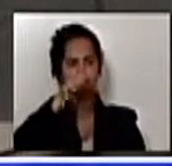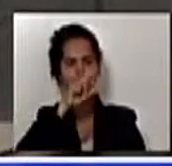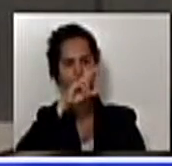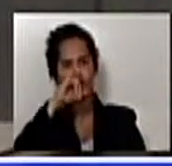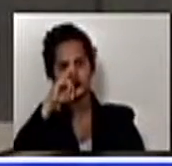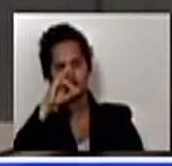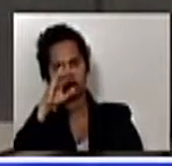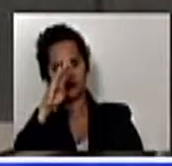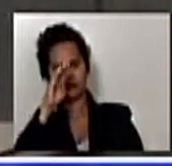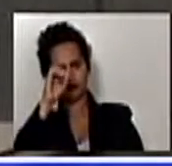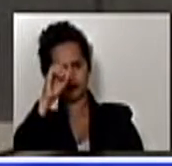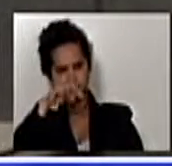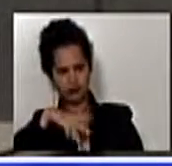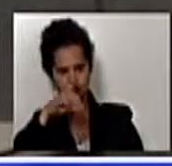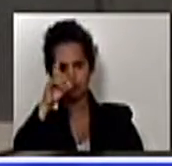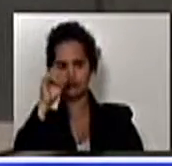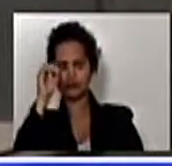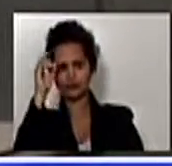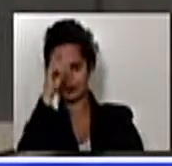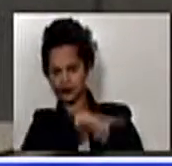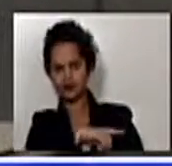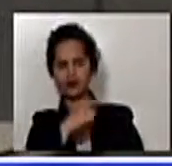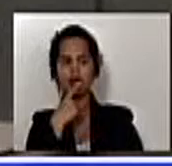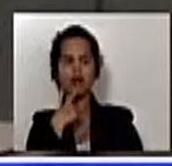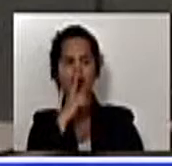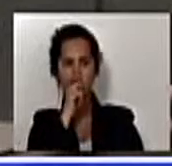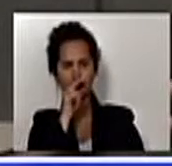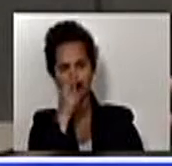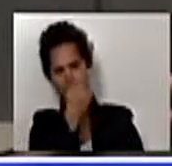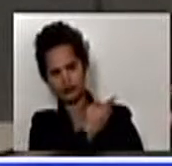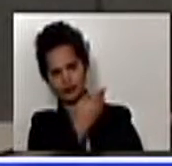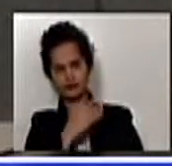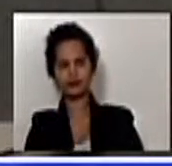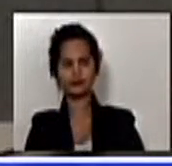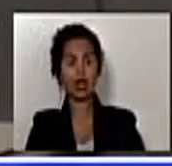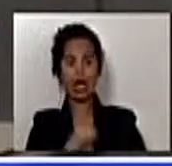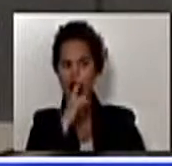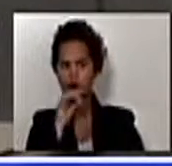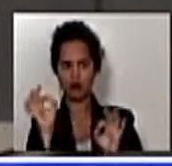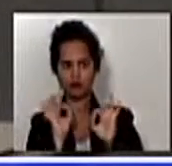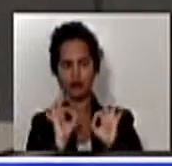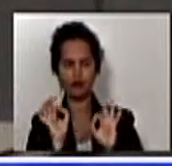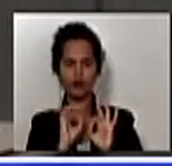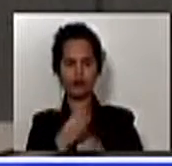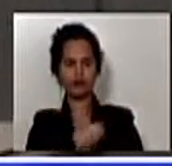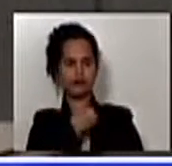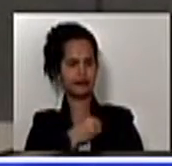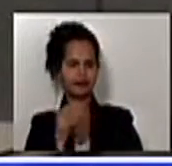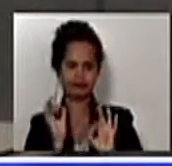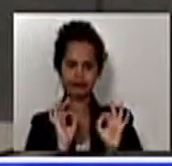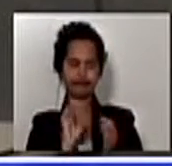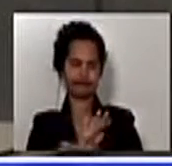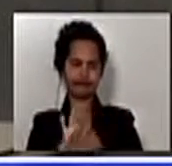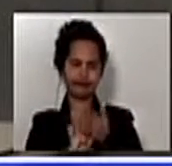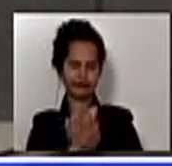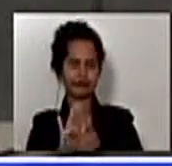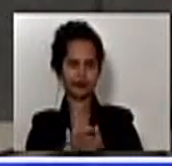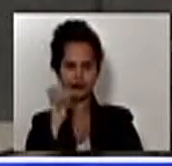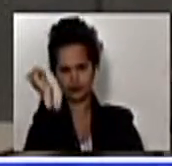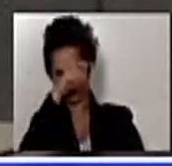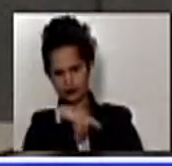governo recursos, né? Porque sem água o ser humano não consegue